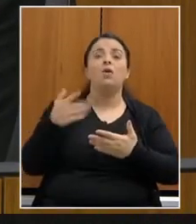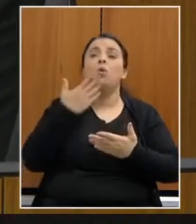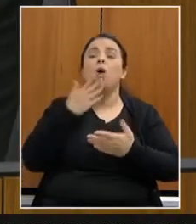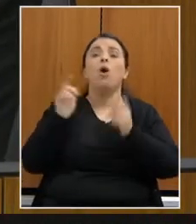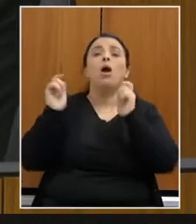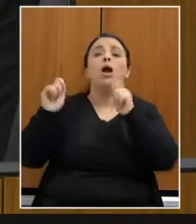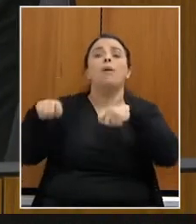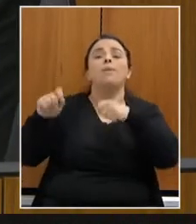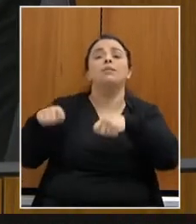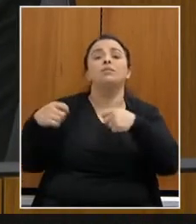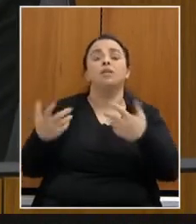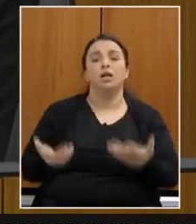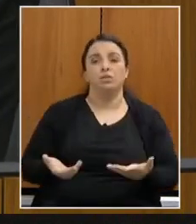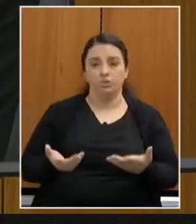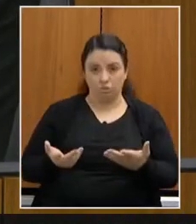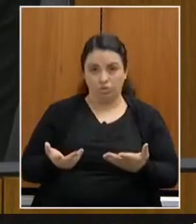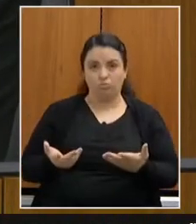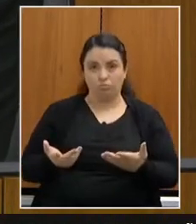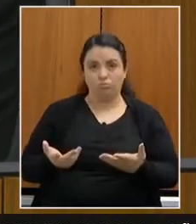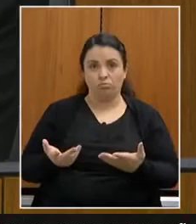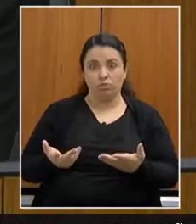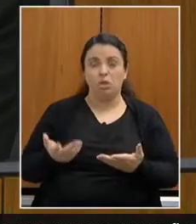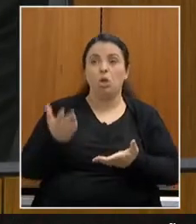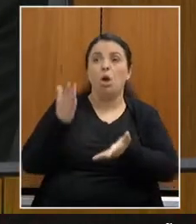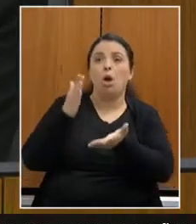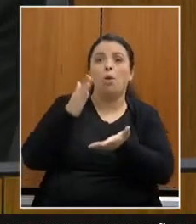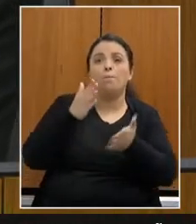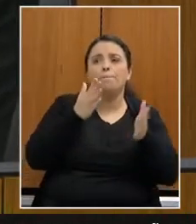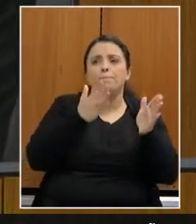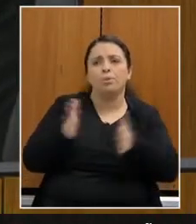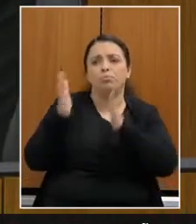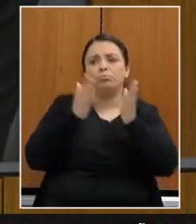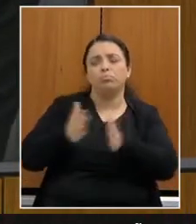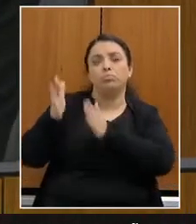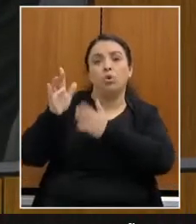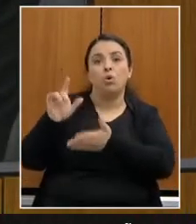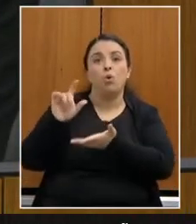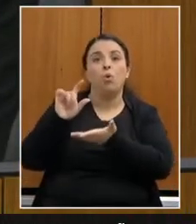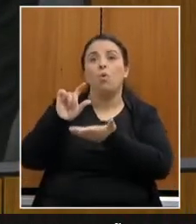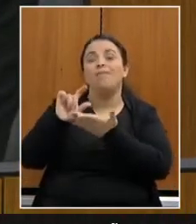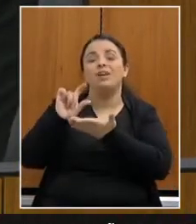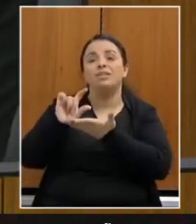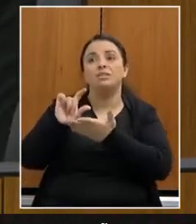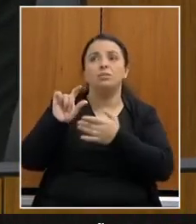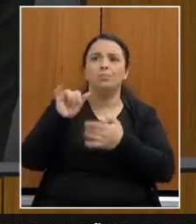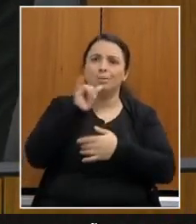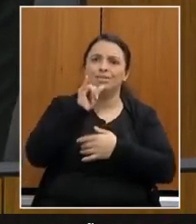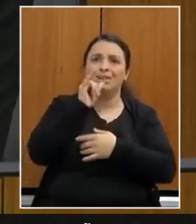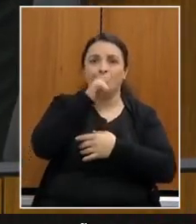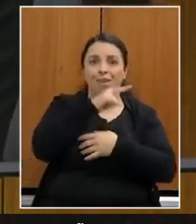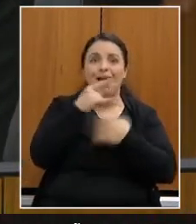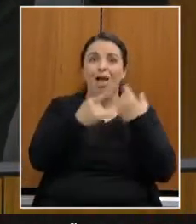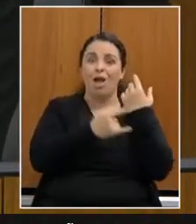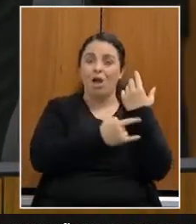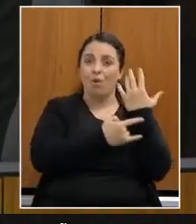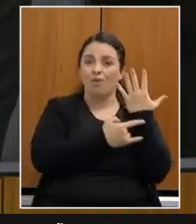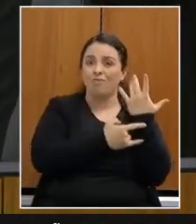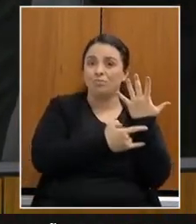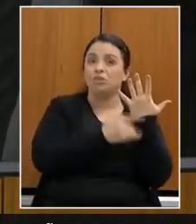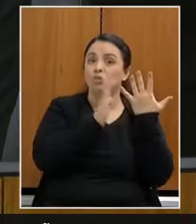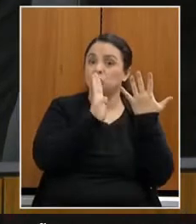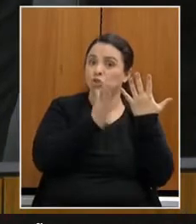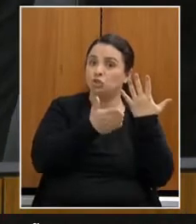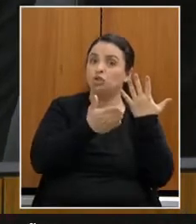de produção de uma vacina em especial a da UFMG que tem já um estudo mais